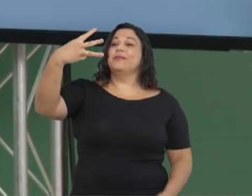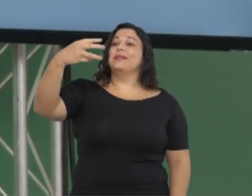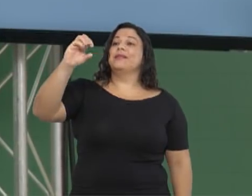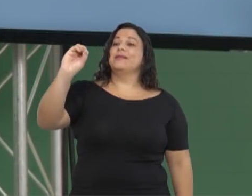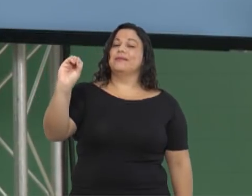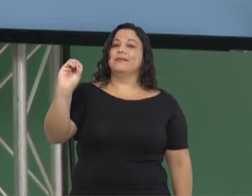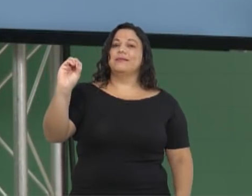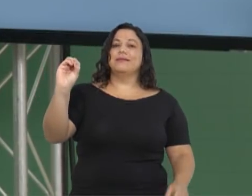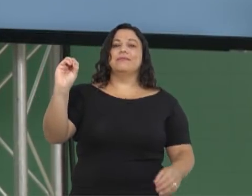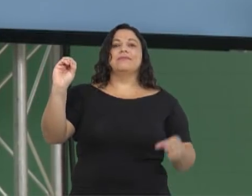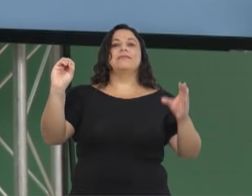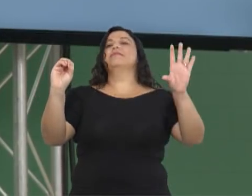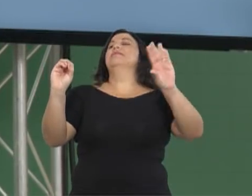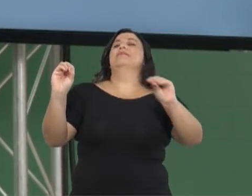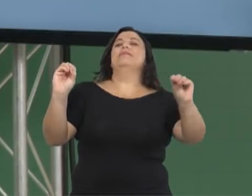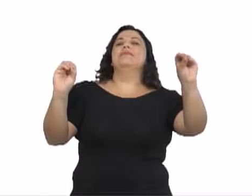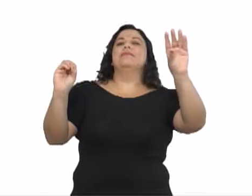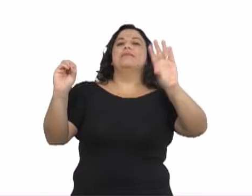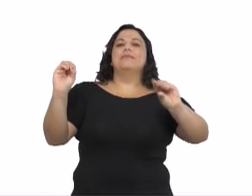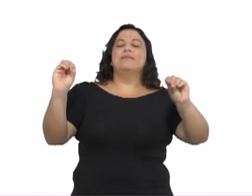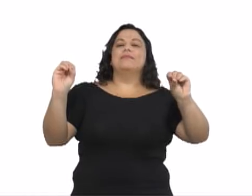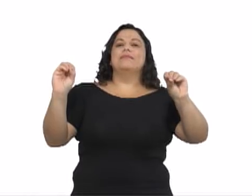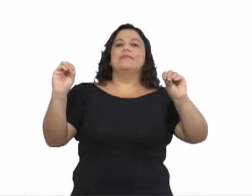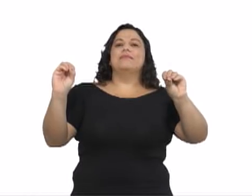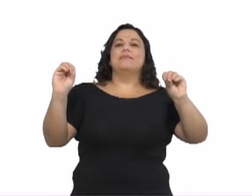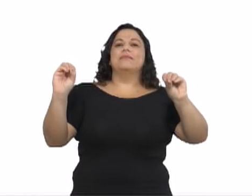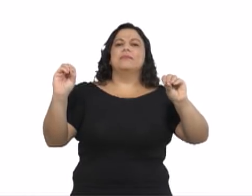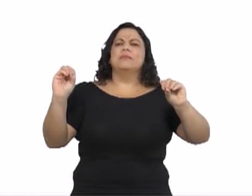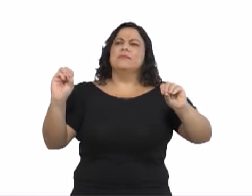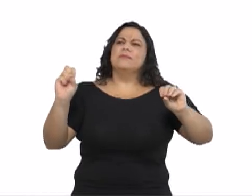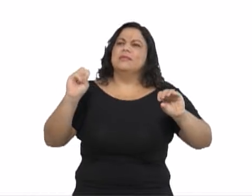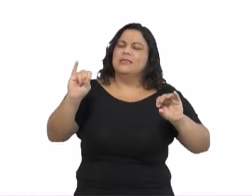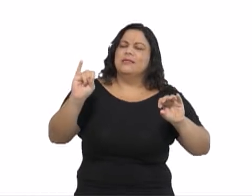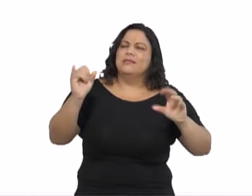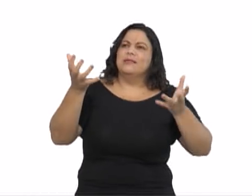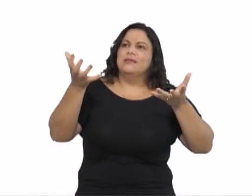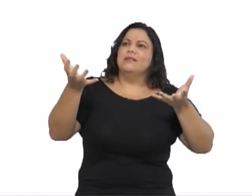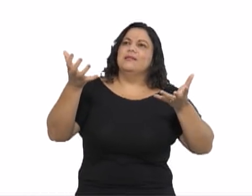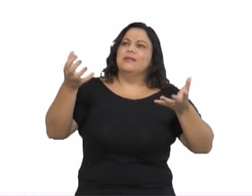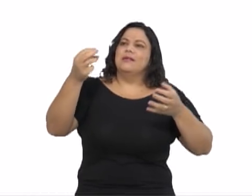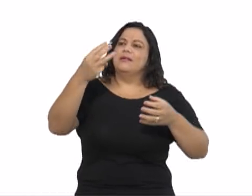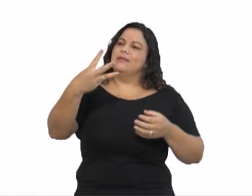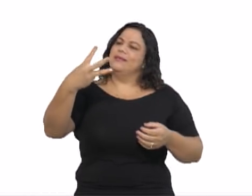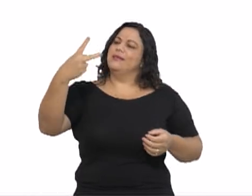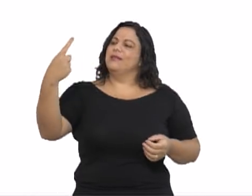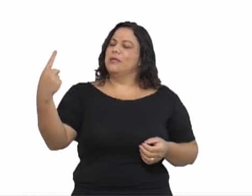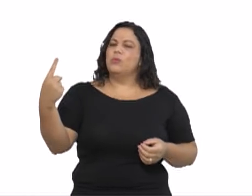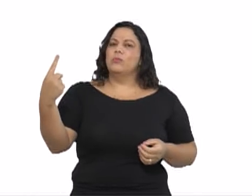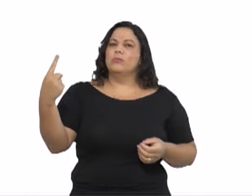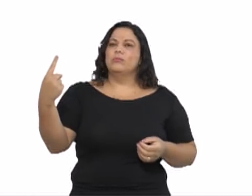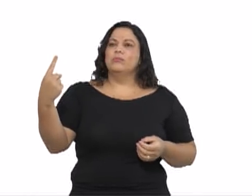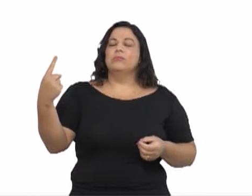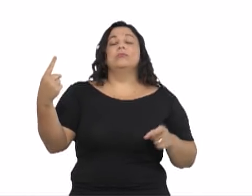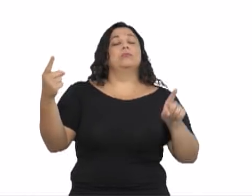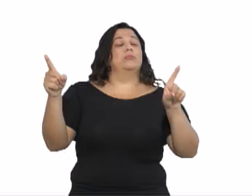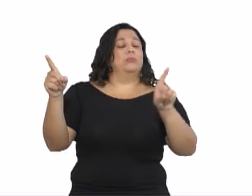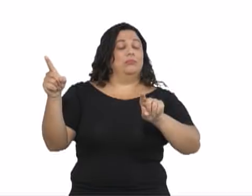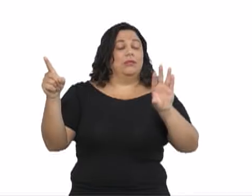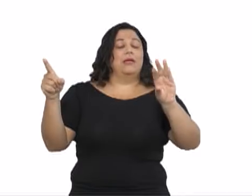30. 30. E se eu quiser falar o 31? 31.